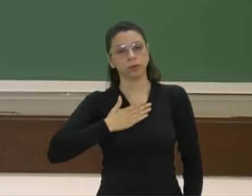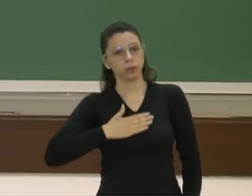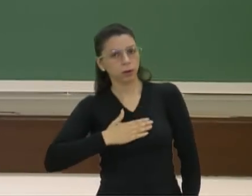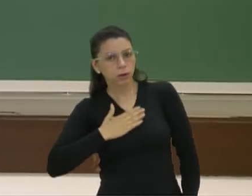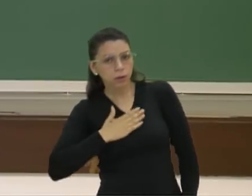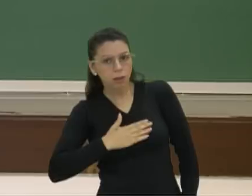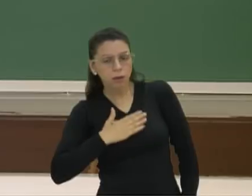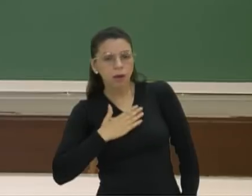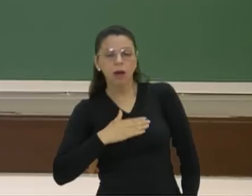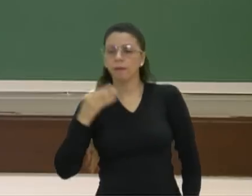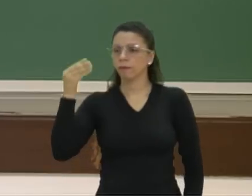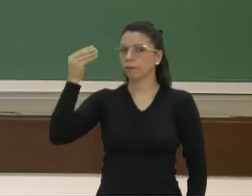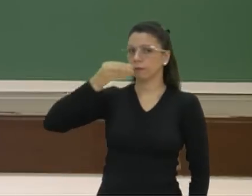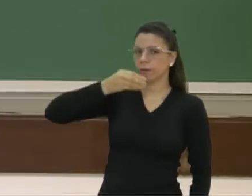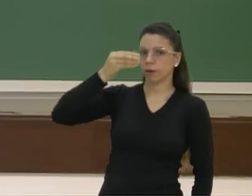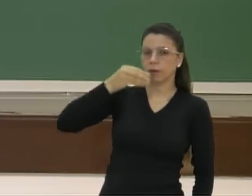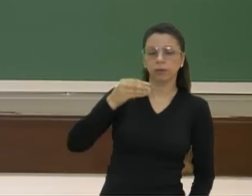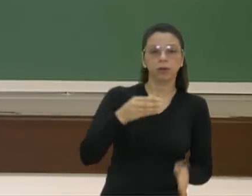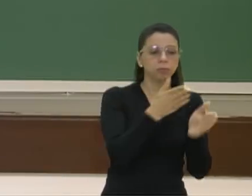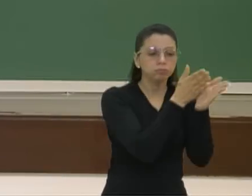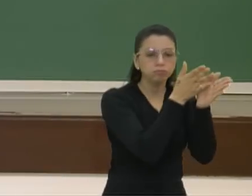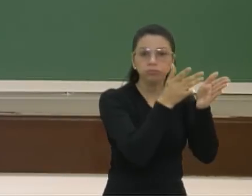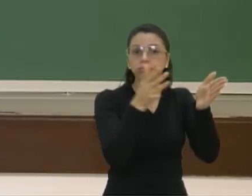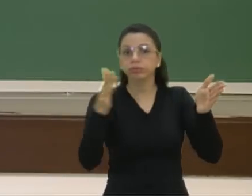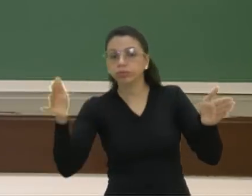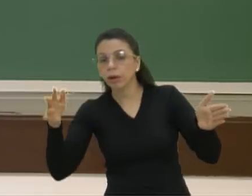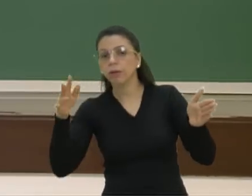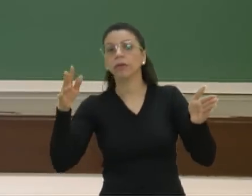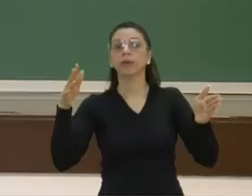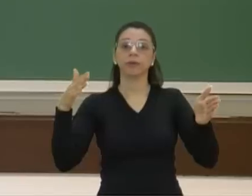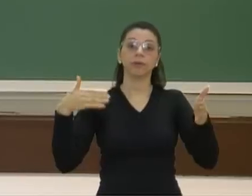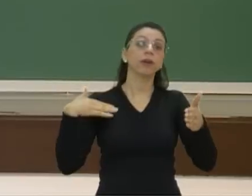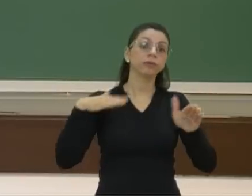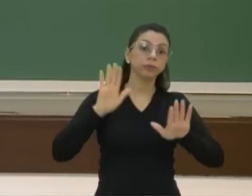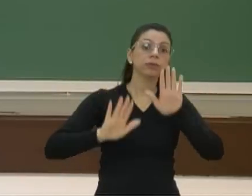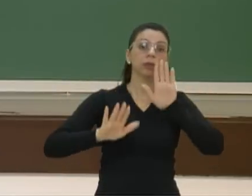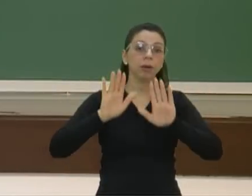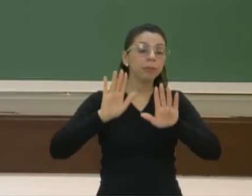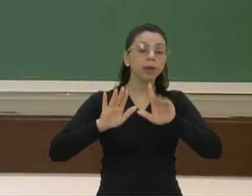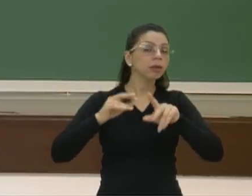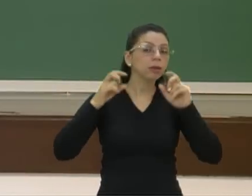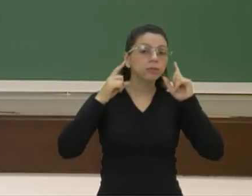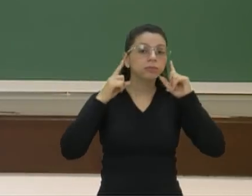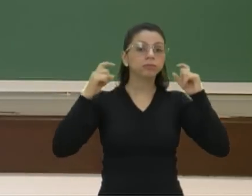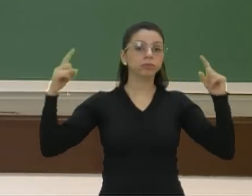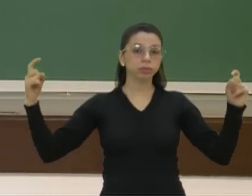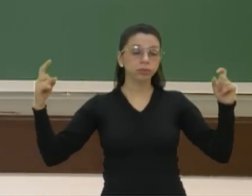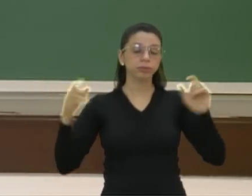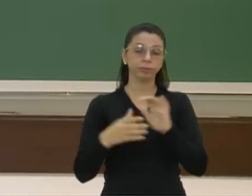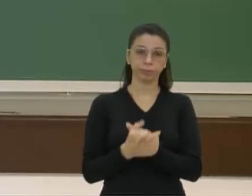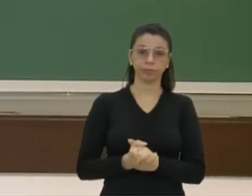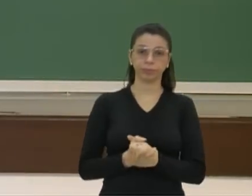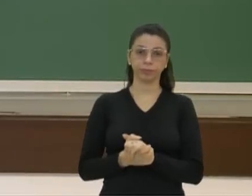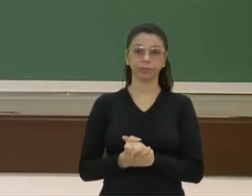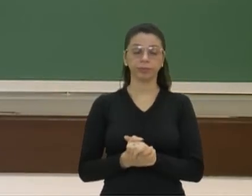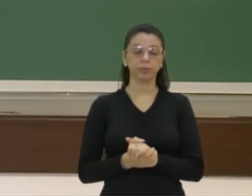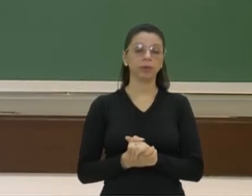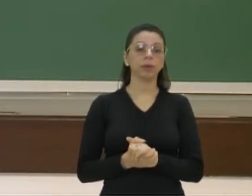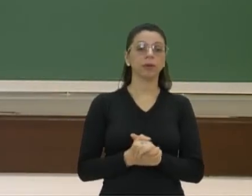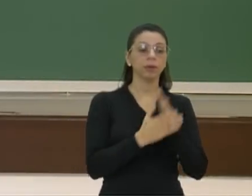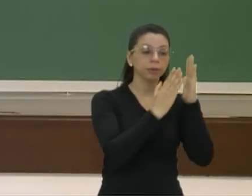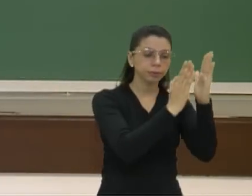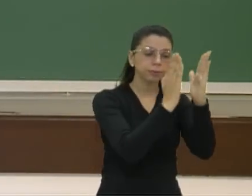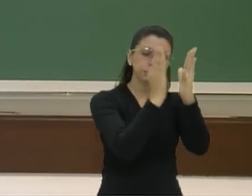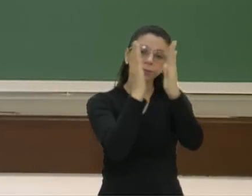nossos ouvidos, até sons que são muito fortes, que podem nos prejudicar. Relembramos toda